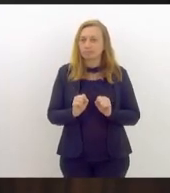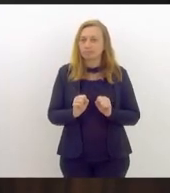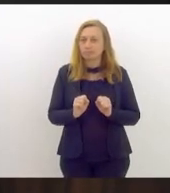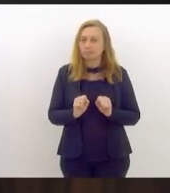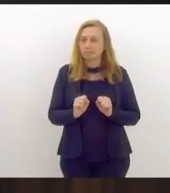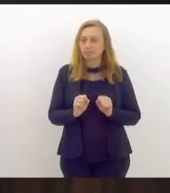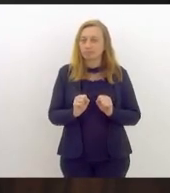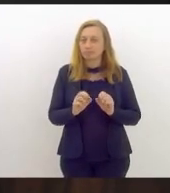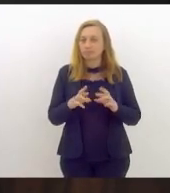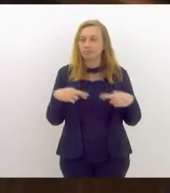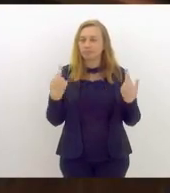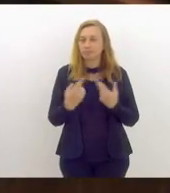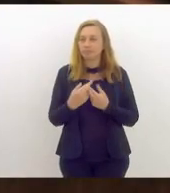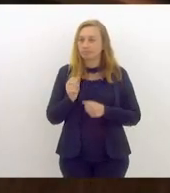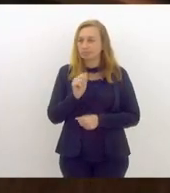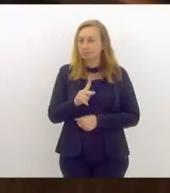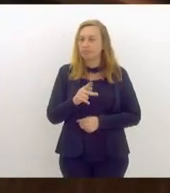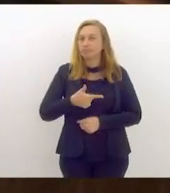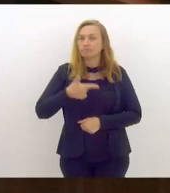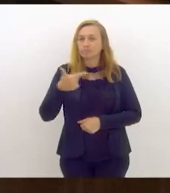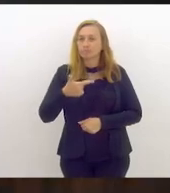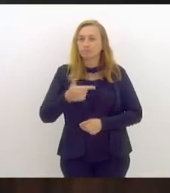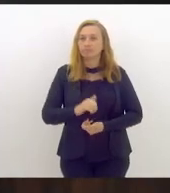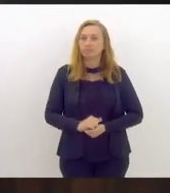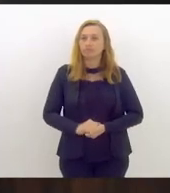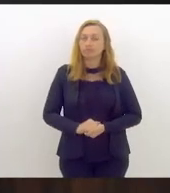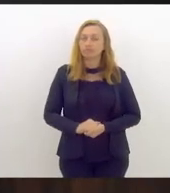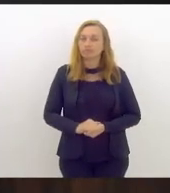as sessões. Ok. Segunda questão,